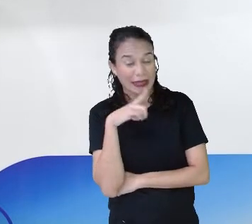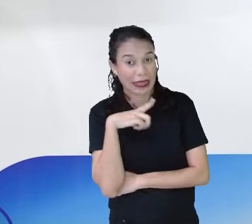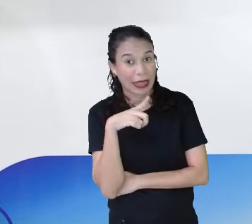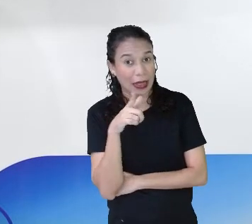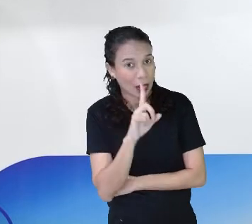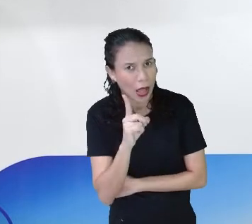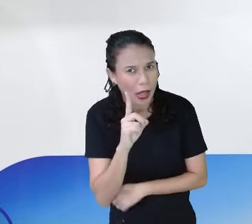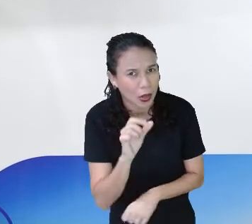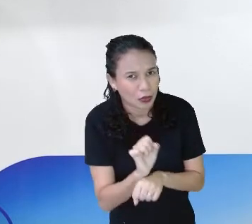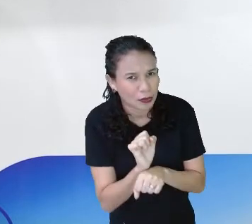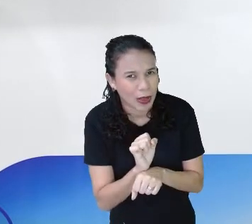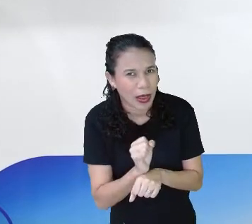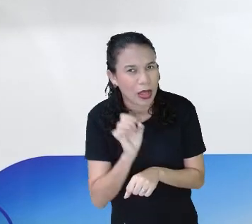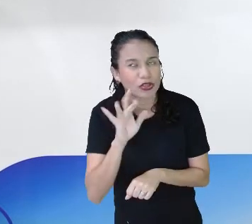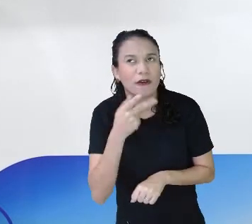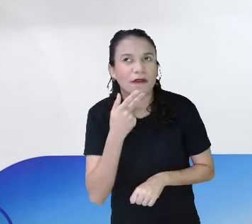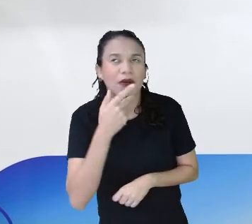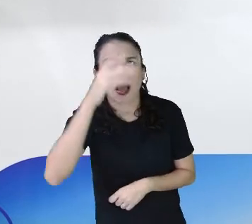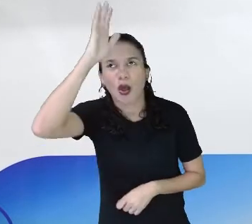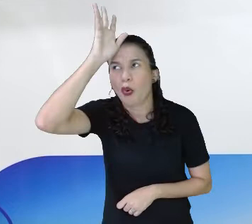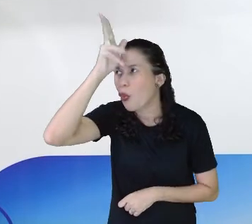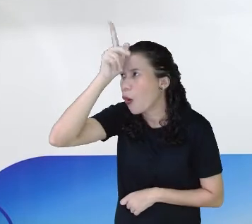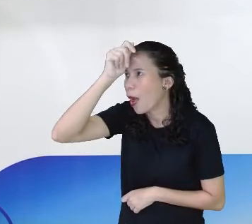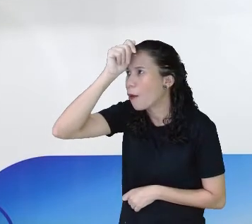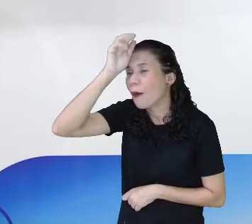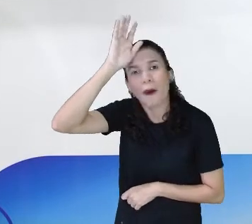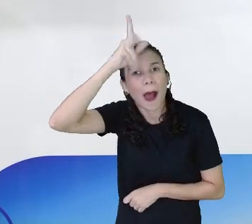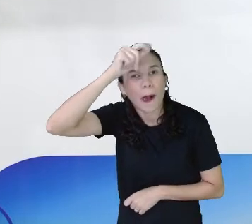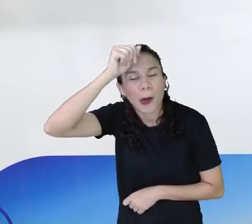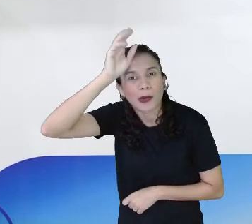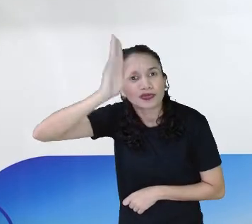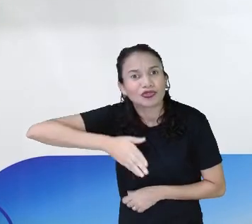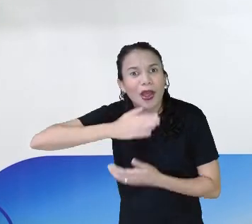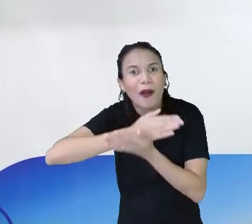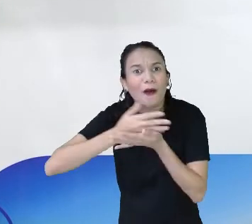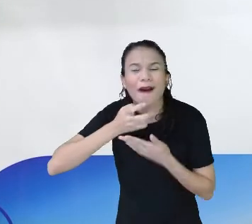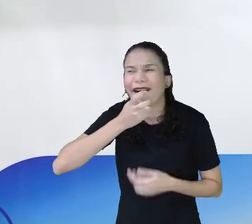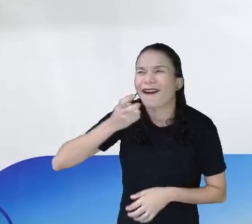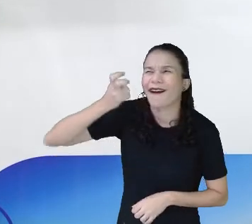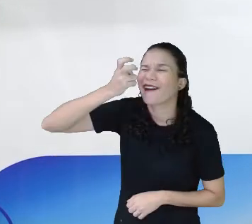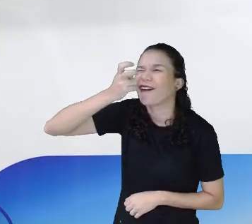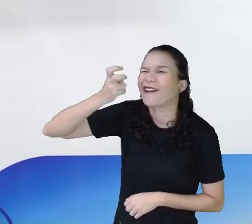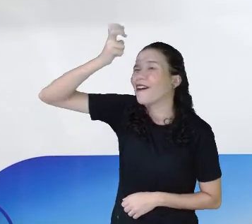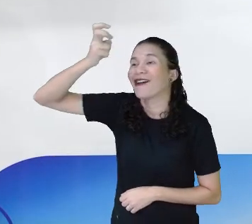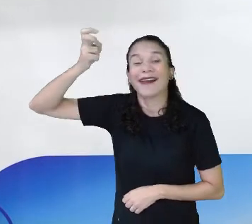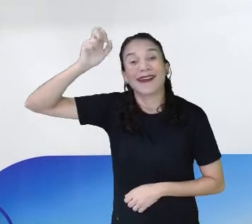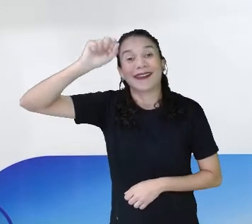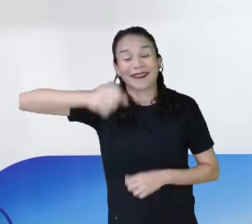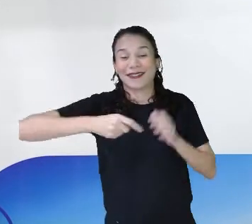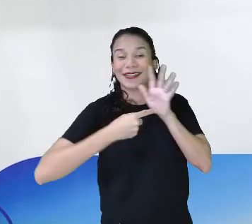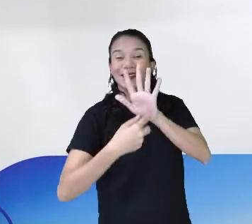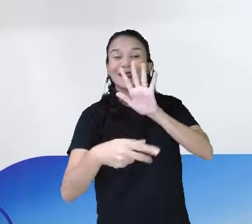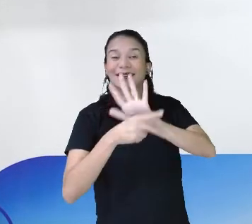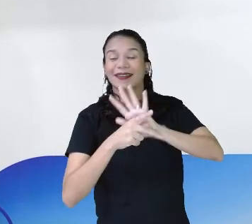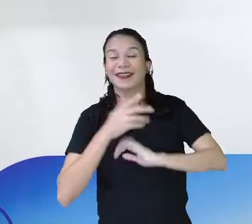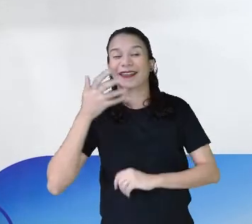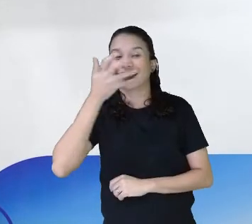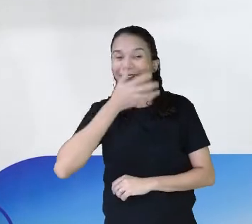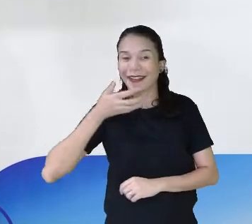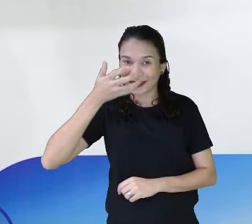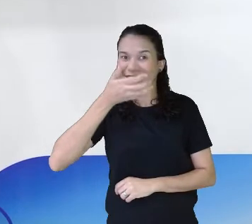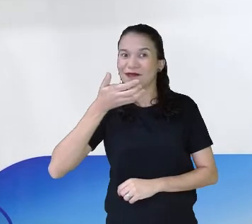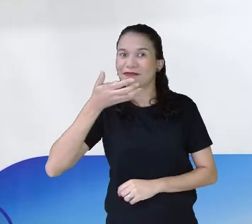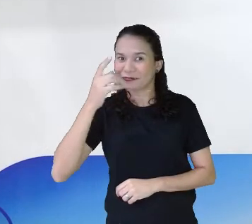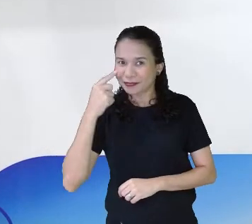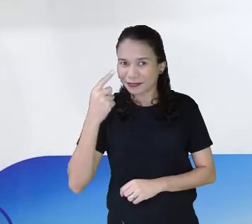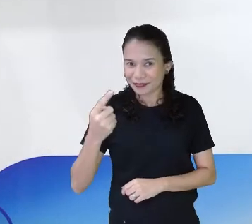esperam mais. E é só falar nele. Olha, eu nunca vi um galo tão enxerido, viu? Porque é só falar nesse galo que ele já aparece, ele já canta. Eu